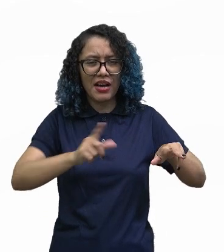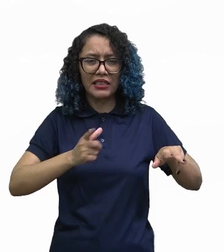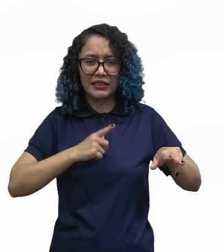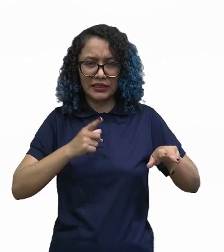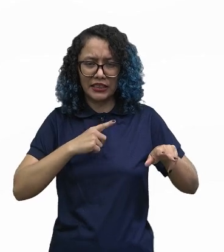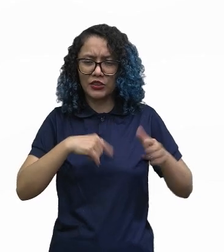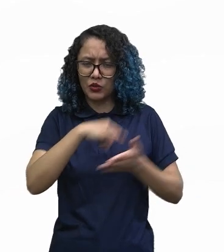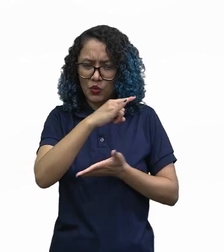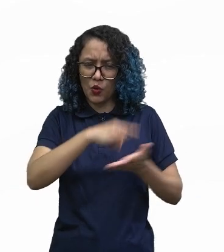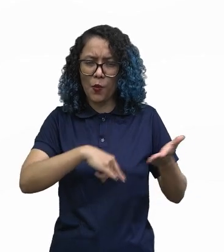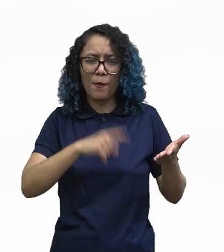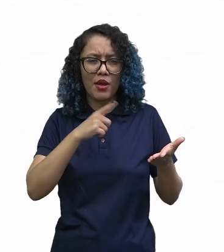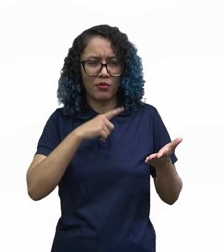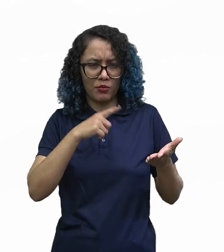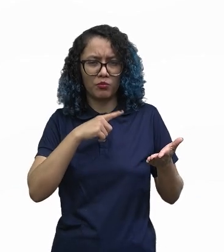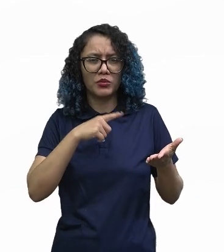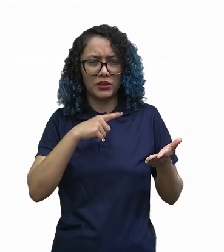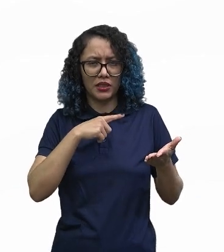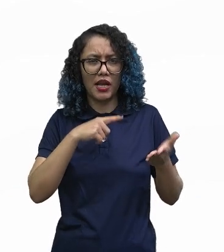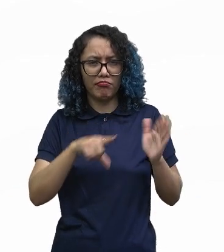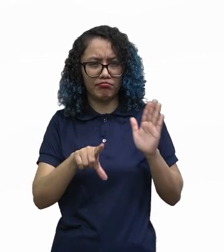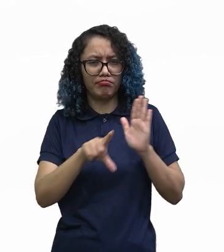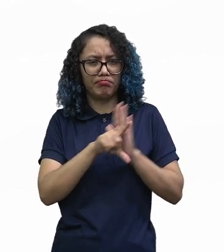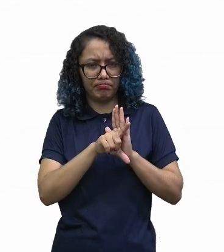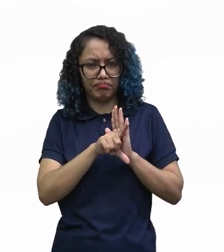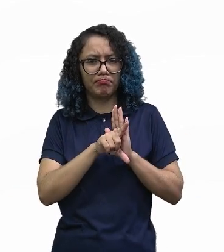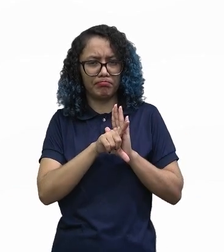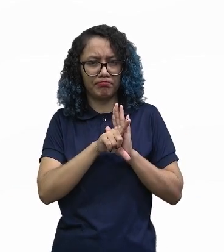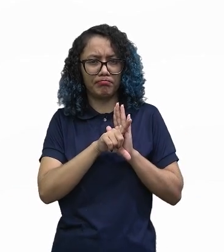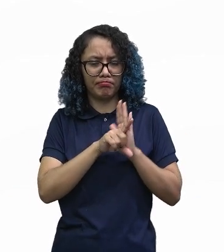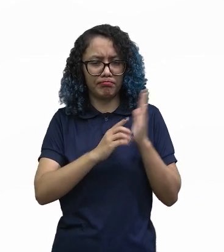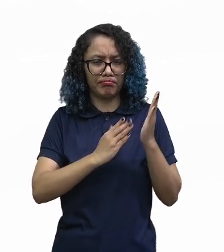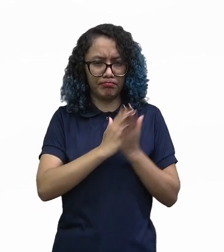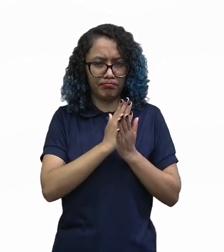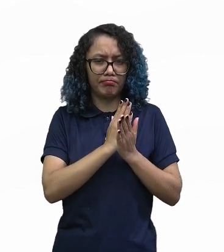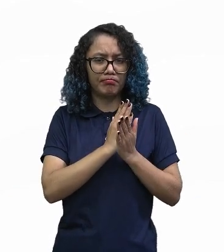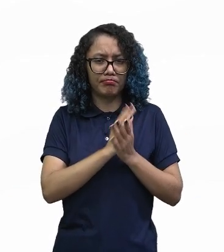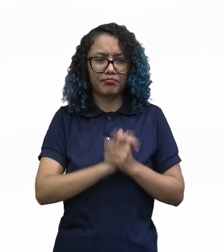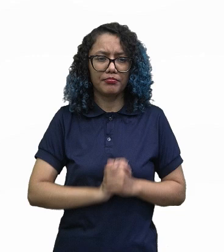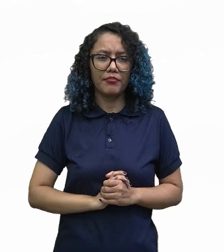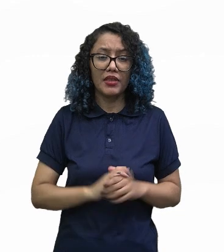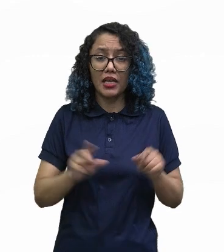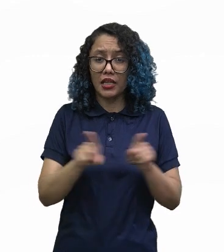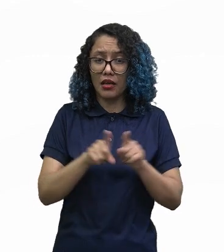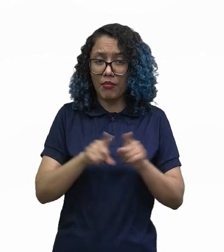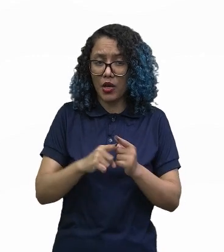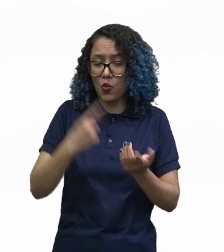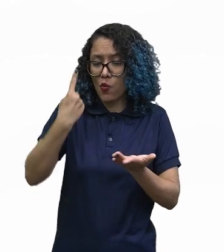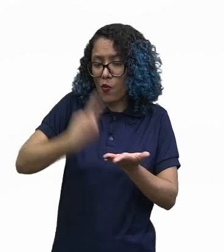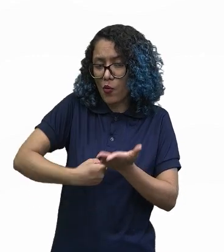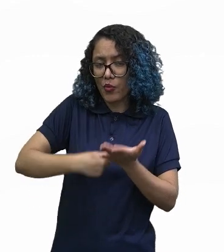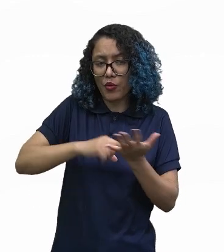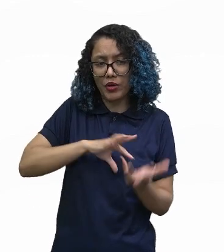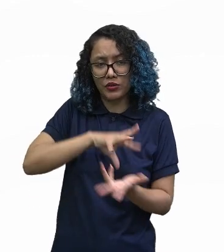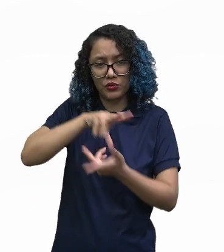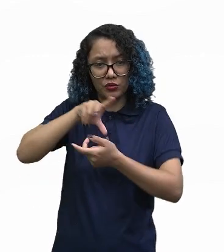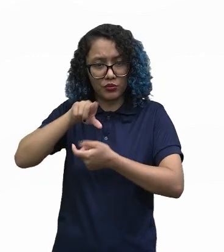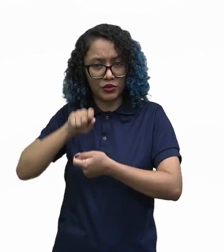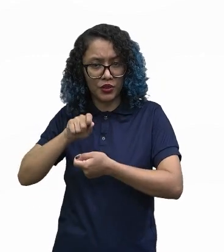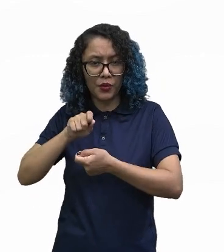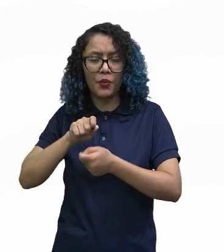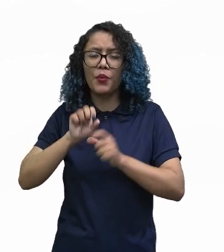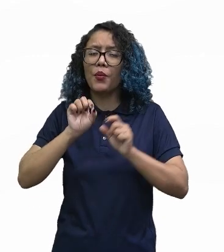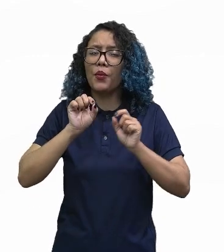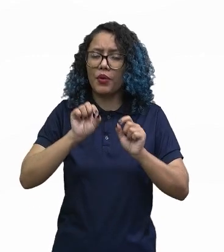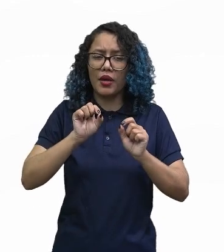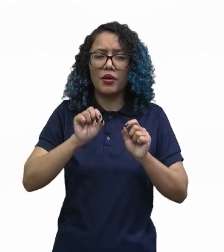esse documento legal, né, legal relacionado às leis e do compromisso internacional,